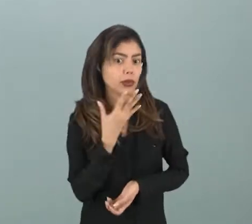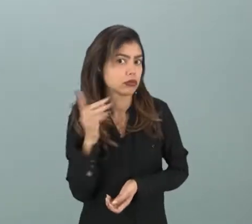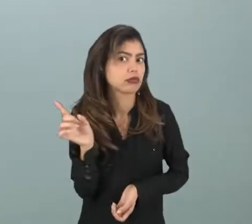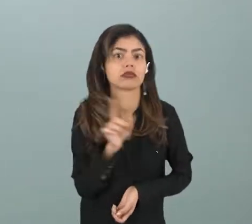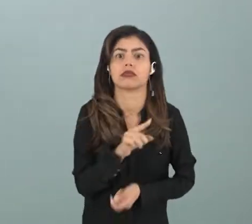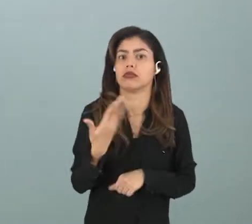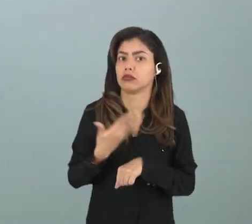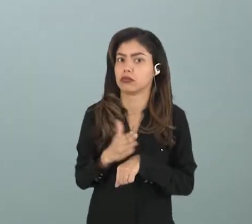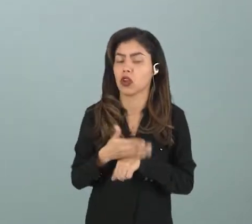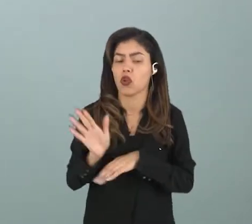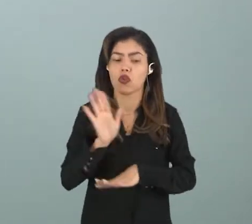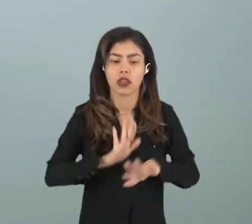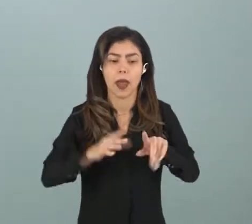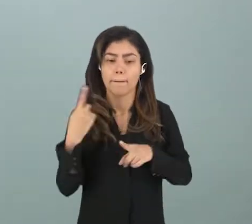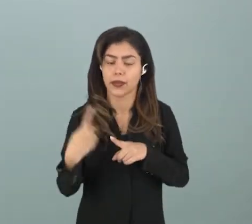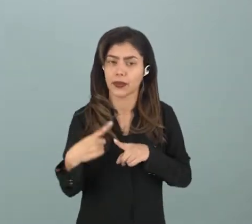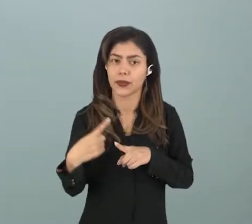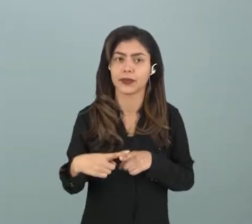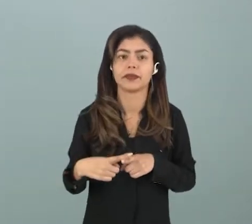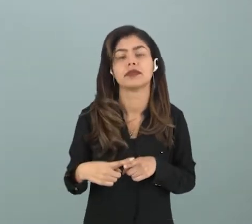você praticar, né? Porque